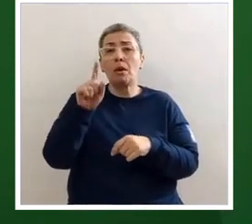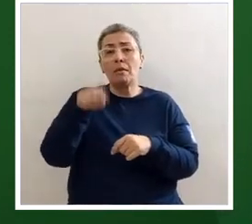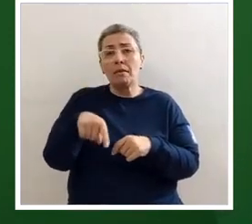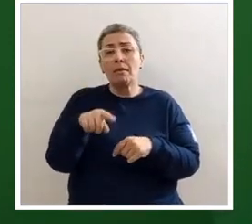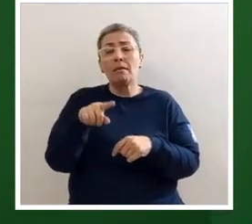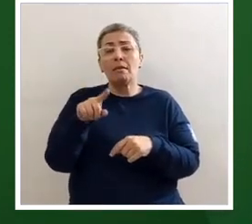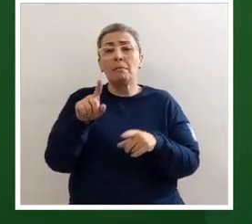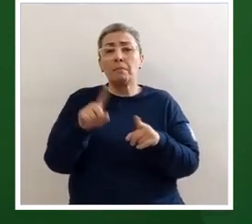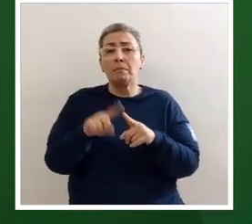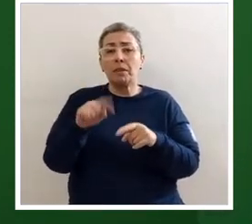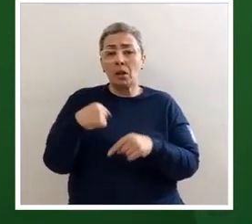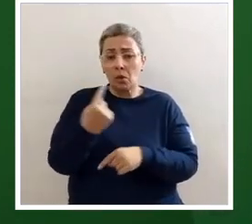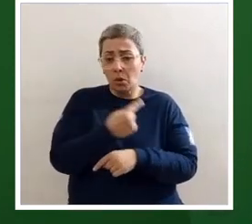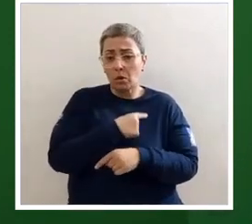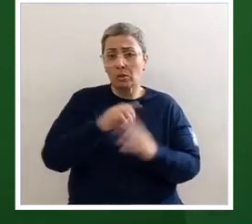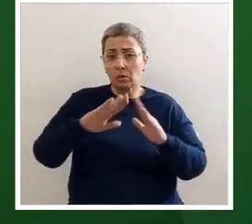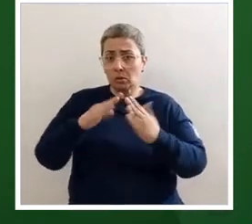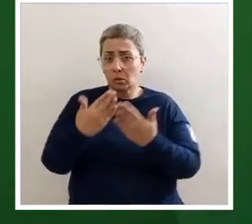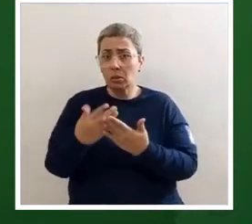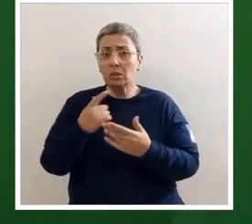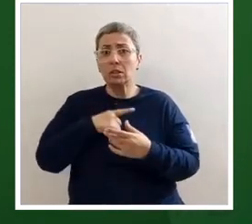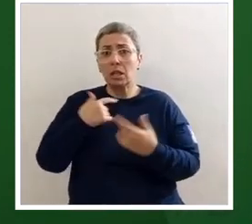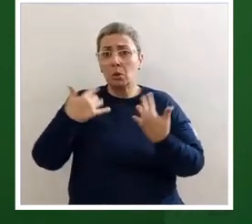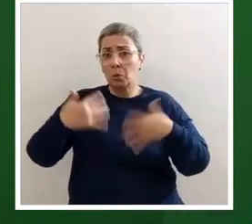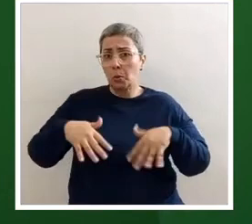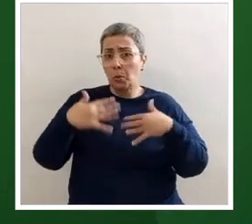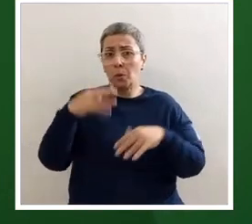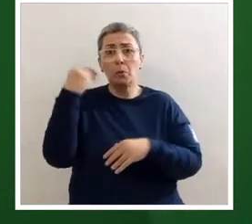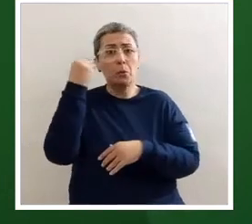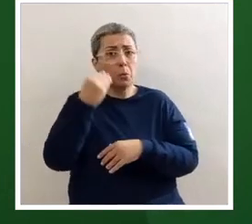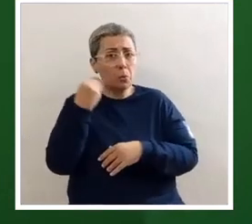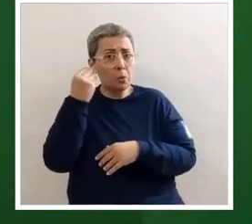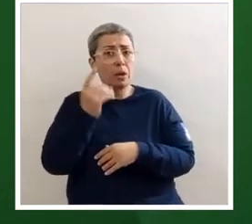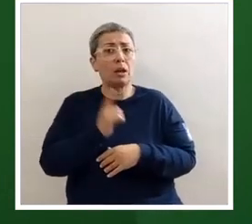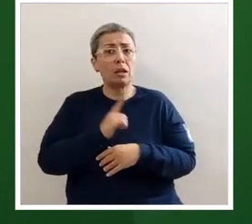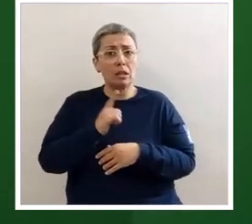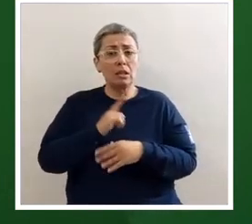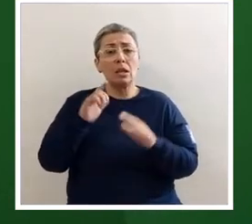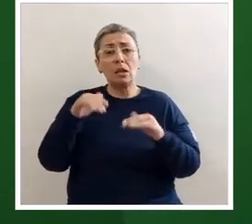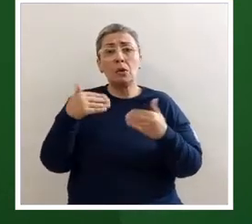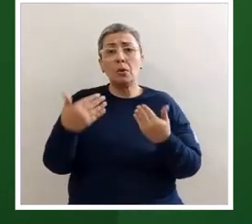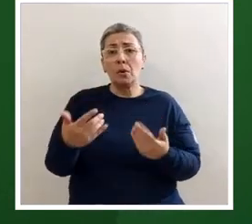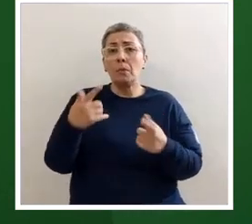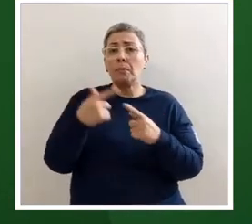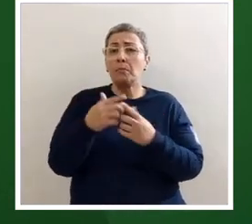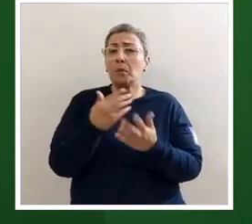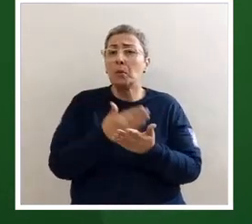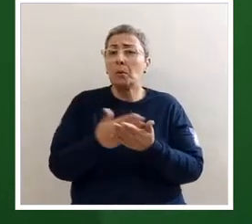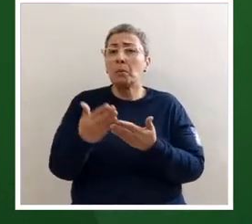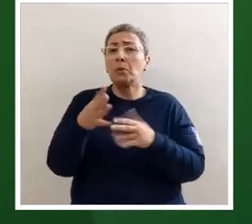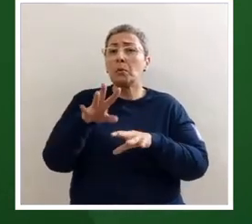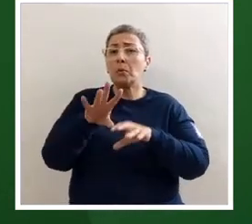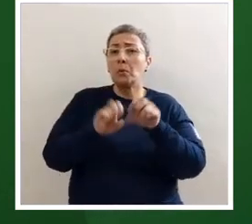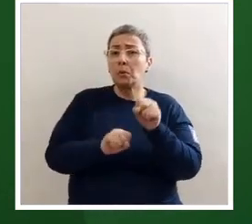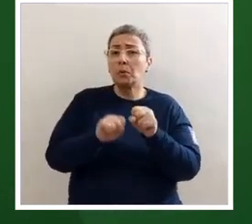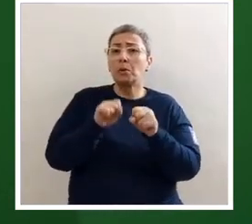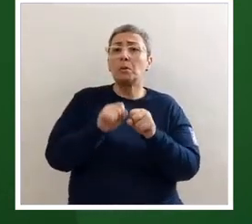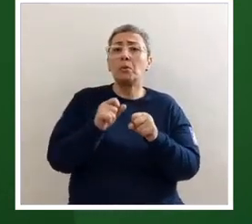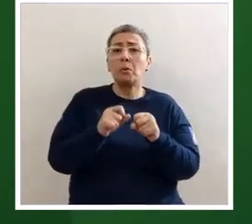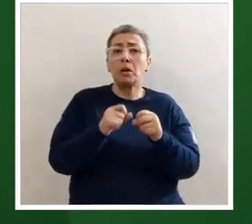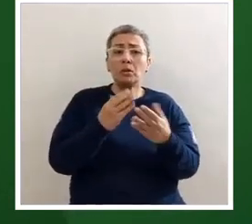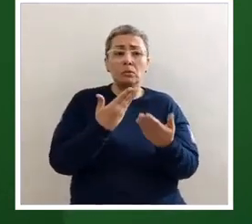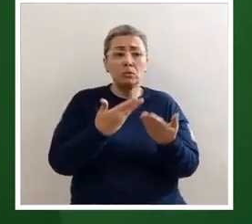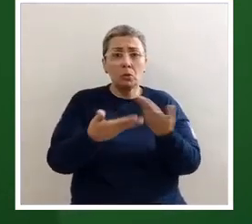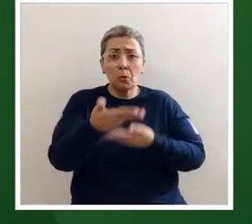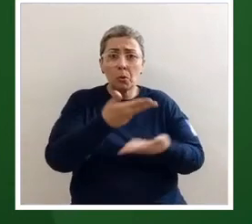que na nossa rede nós temos grandes experiências então nós começamos fazendo a formação por pares